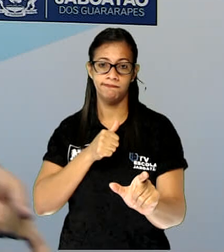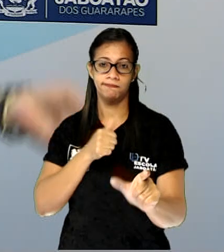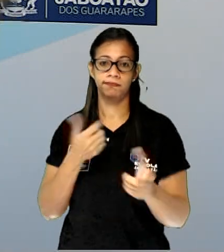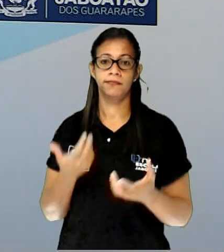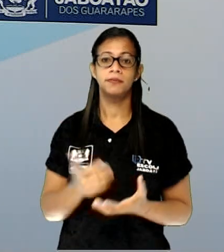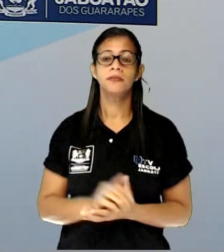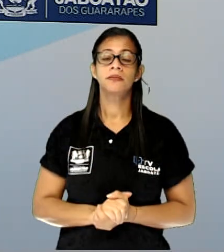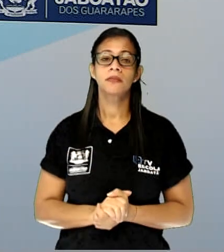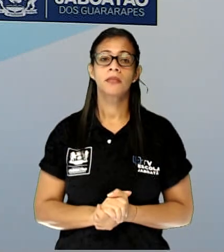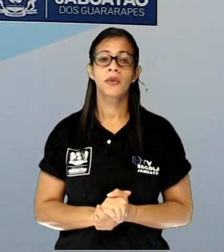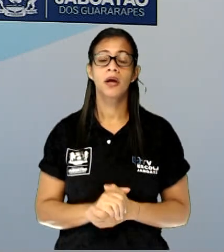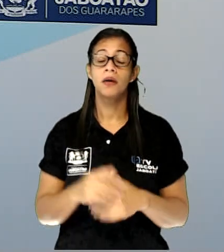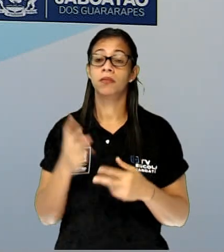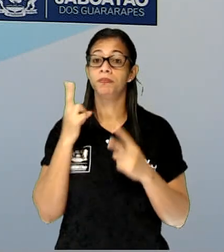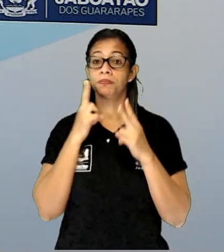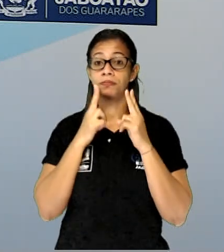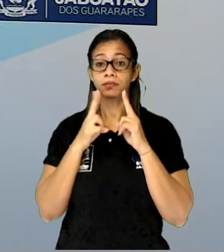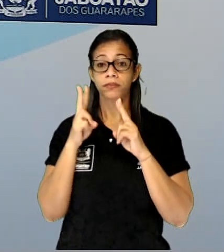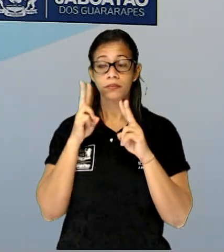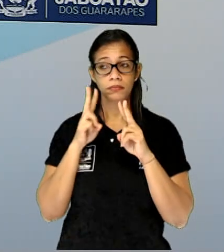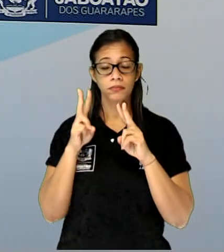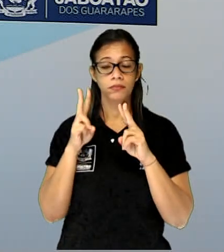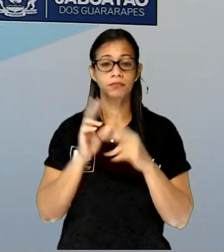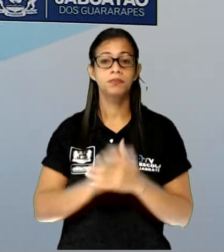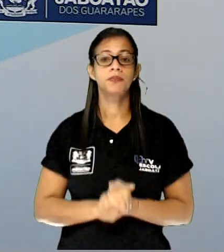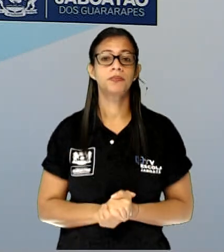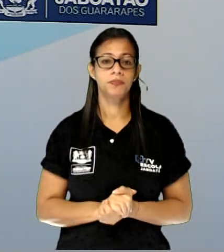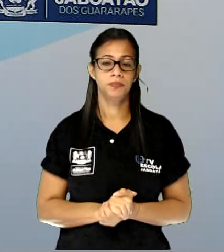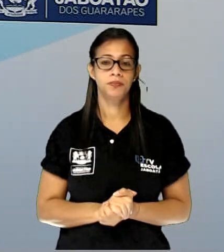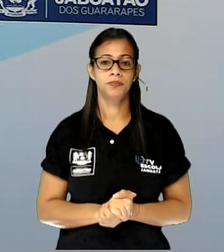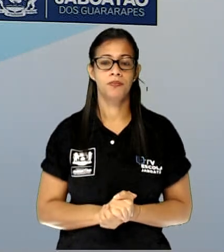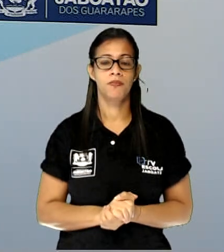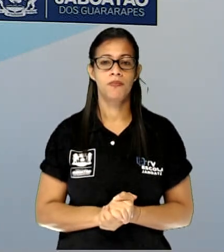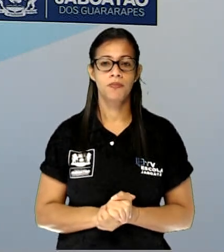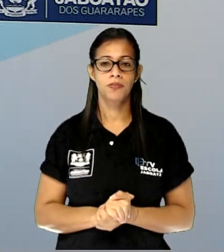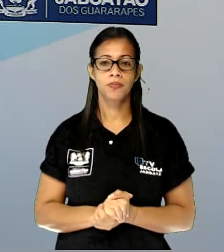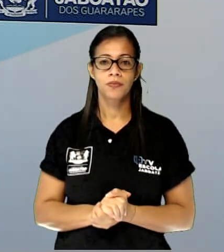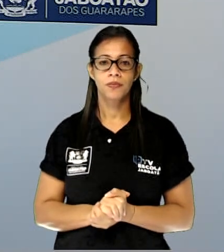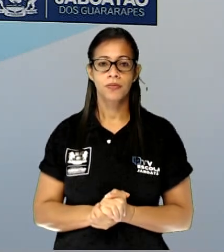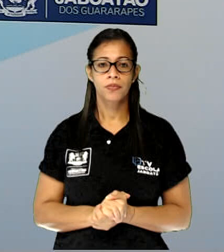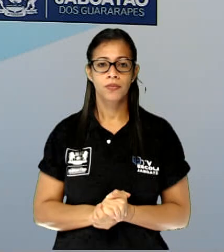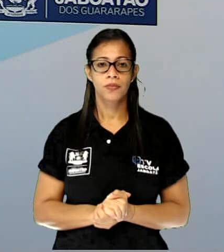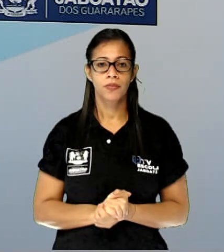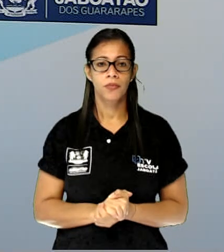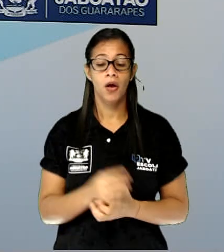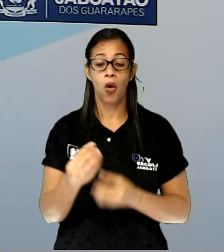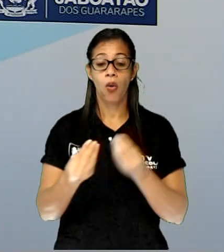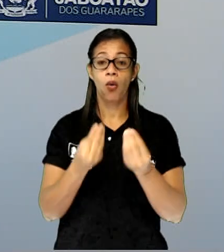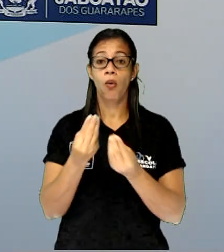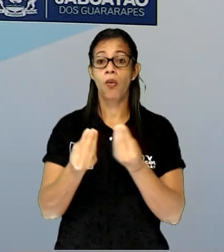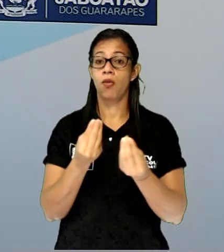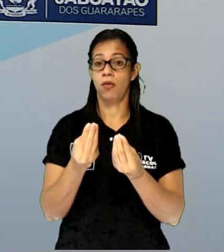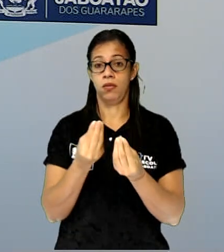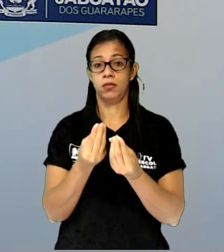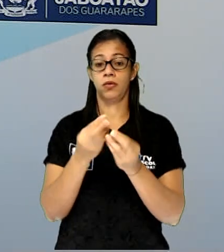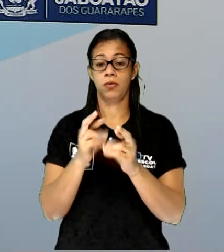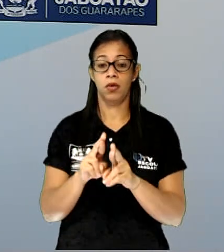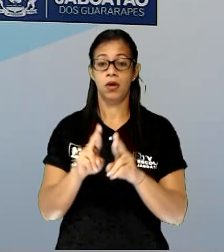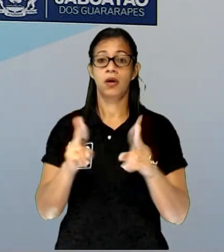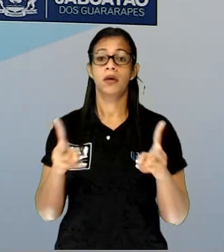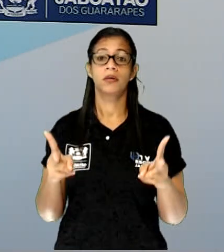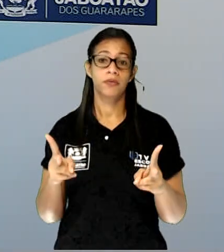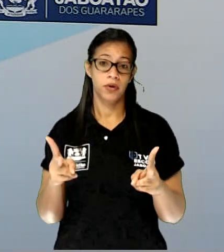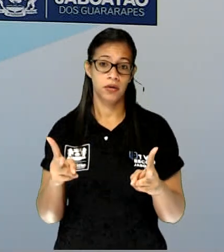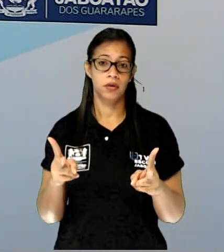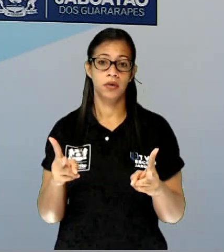vejam o salto que dá quando a gente chega aqui. E essa peça, que é o grupo de Laocoonte, essa peça, ela